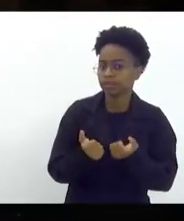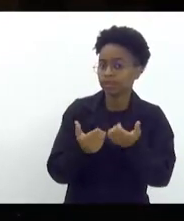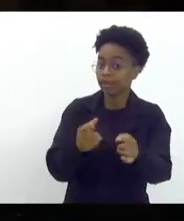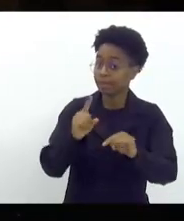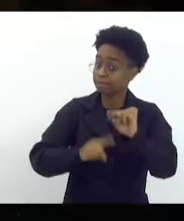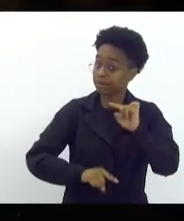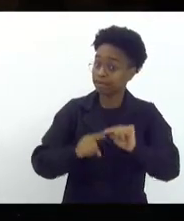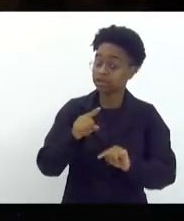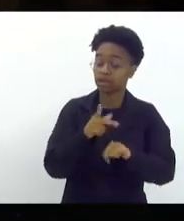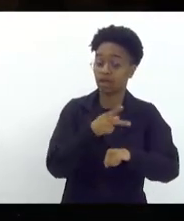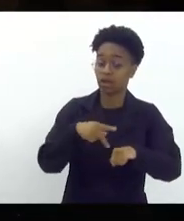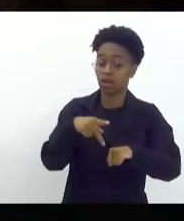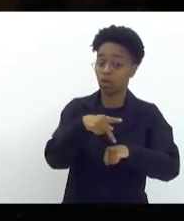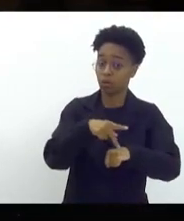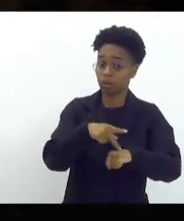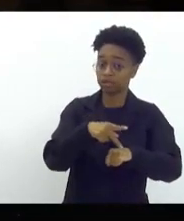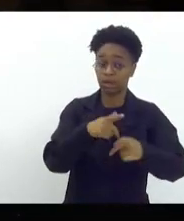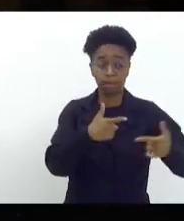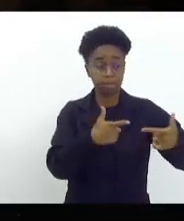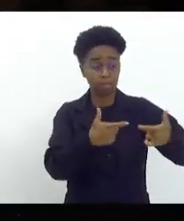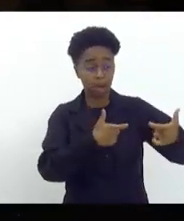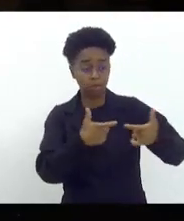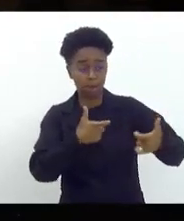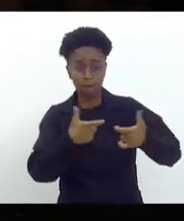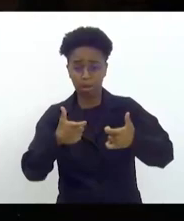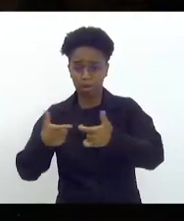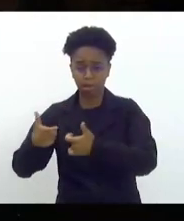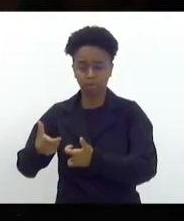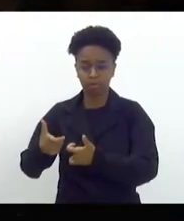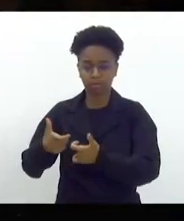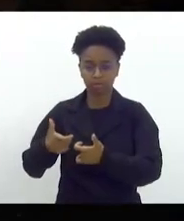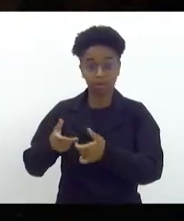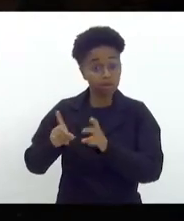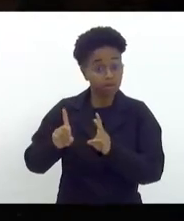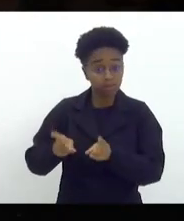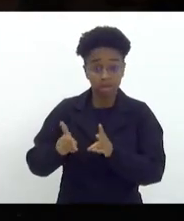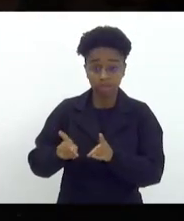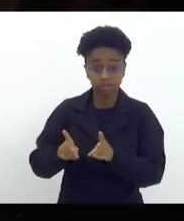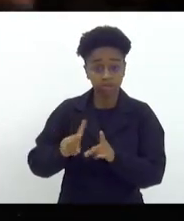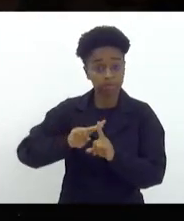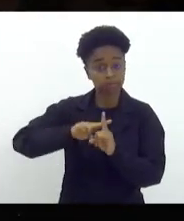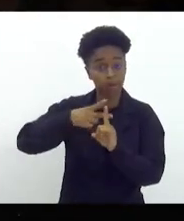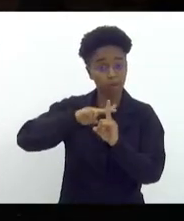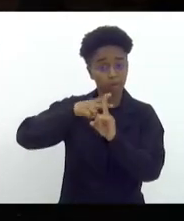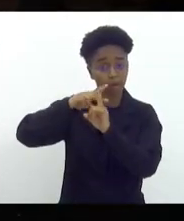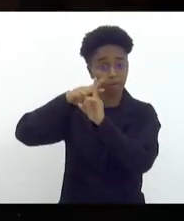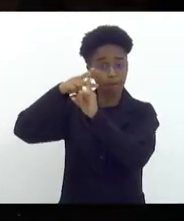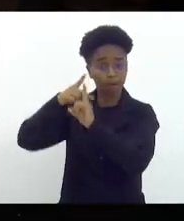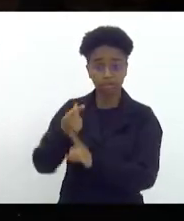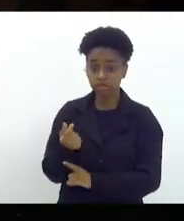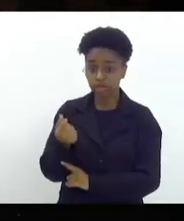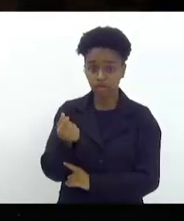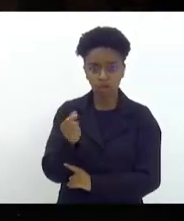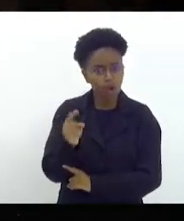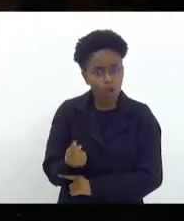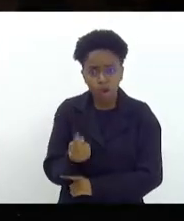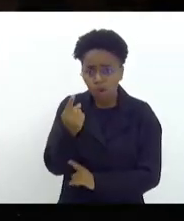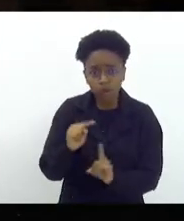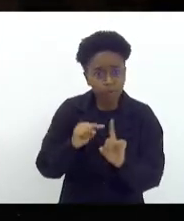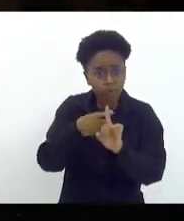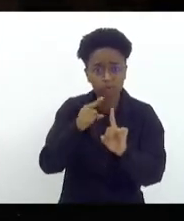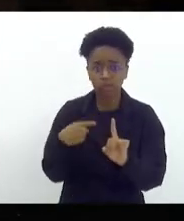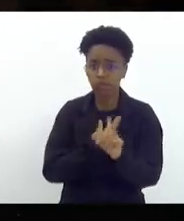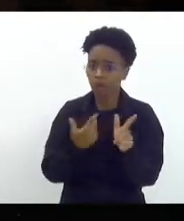material para os países em conflito que vai aumentando os seus lucros o único saldo positivo que nós